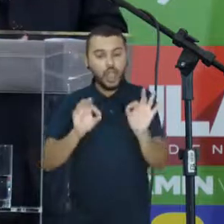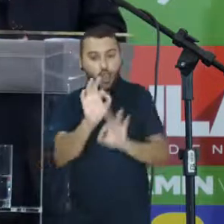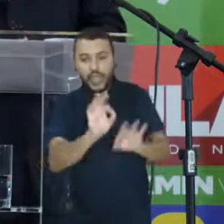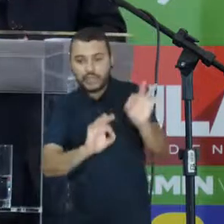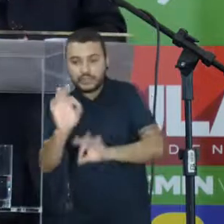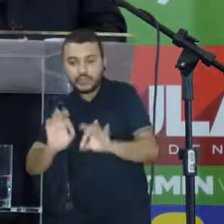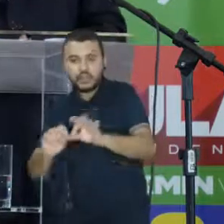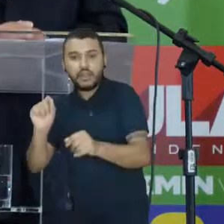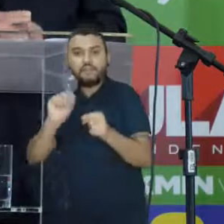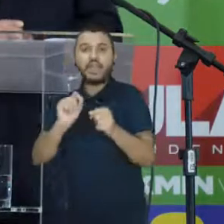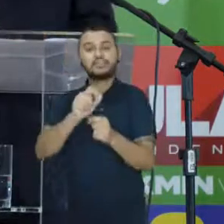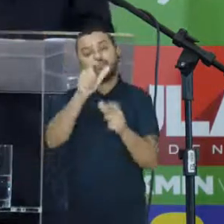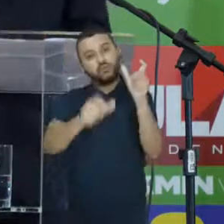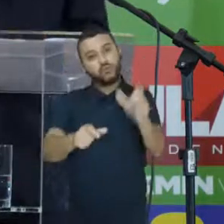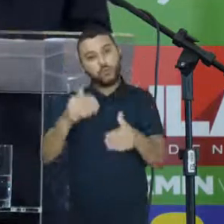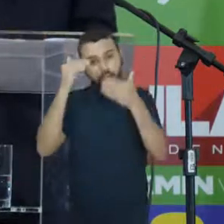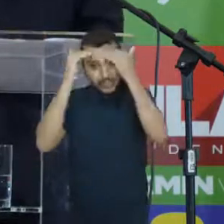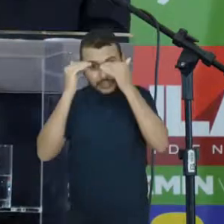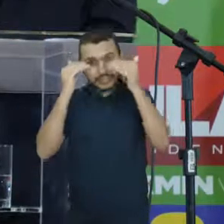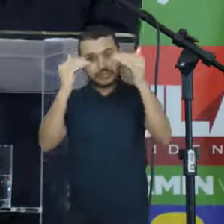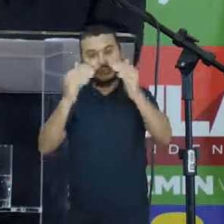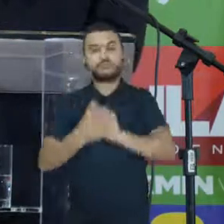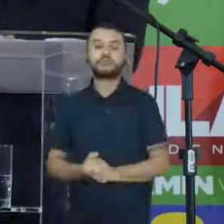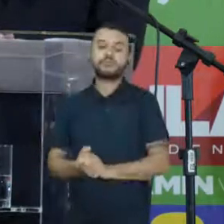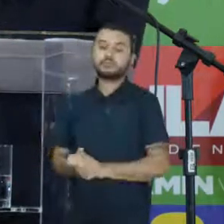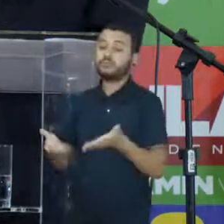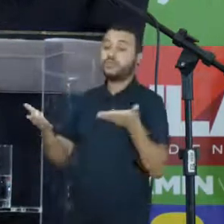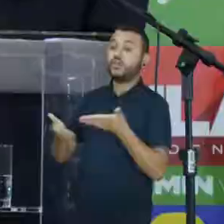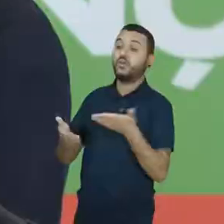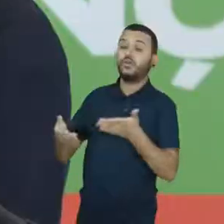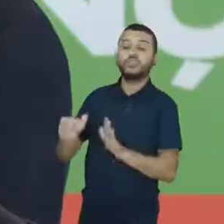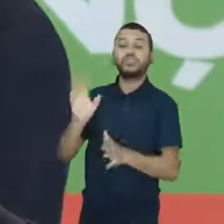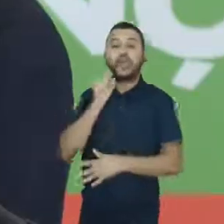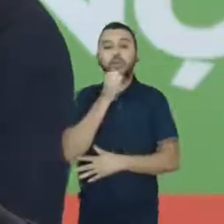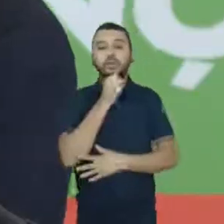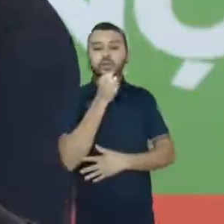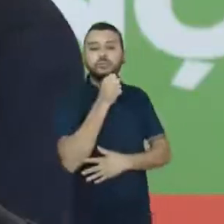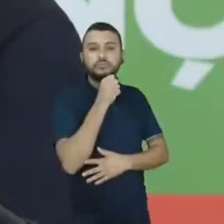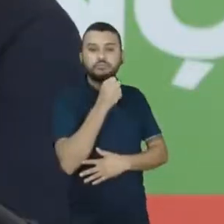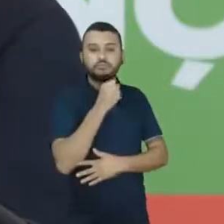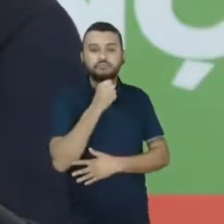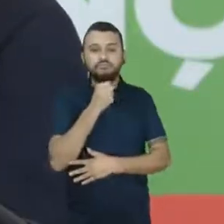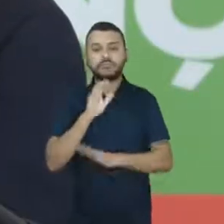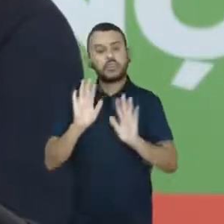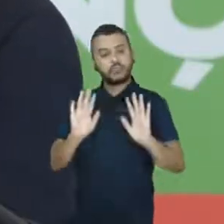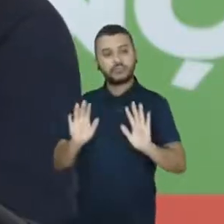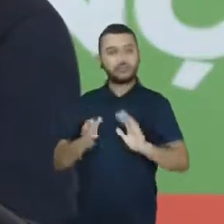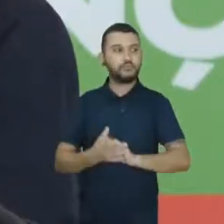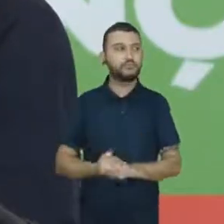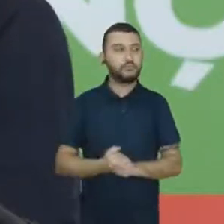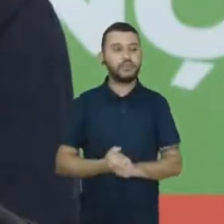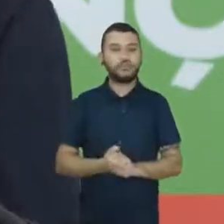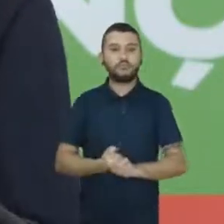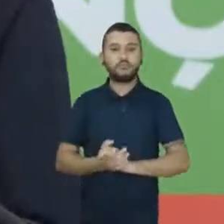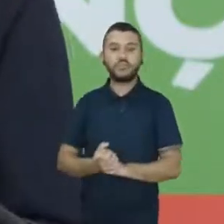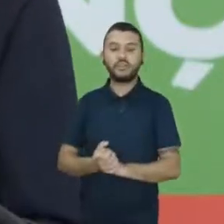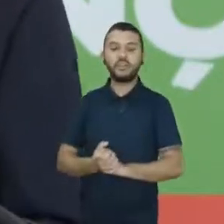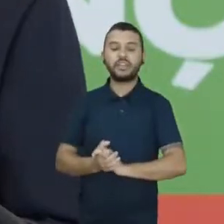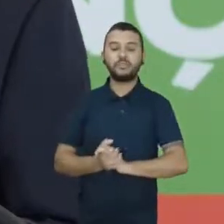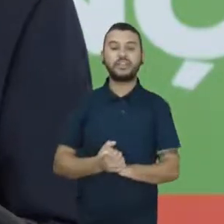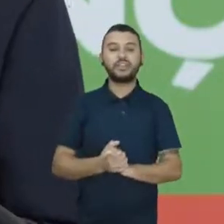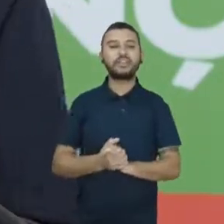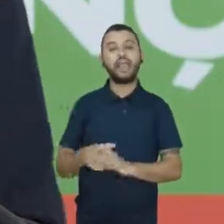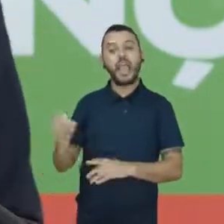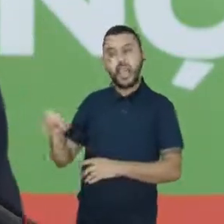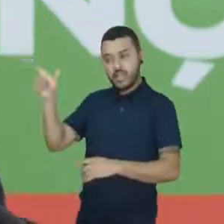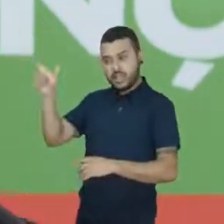ele. Hoje me parece que ele deu uma entrevista desastrosa outra vez. Daquelas que ele gosta de fazer agressiva.